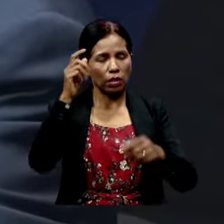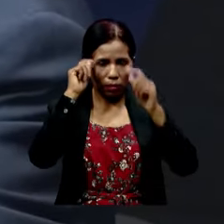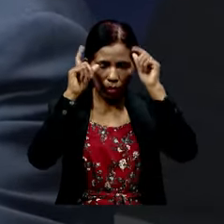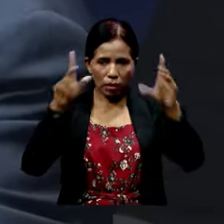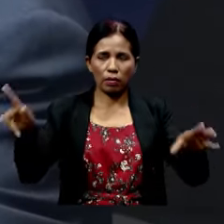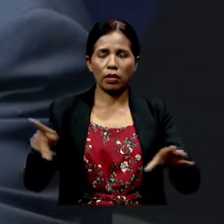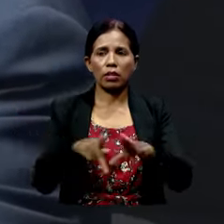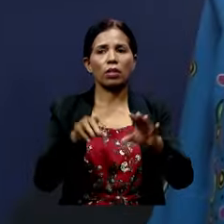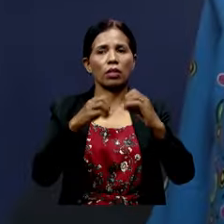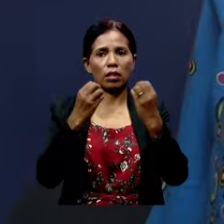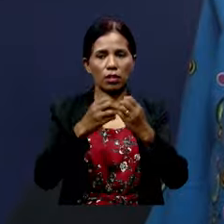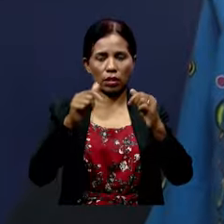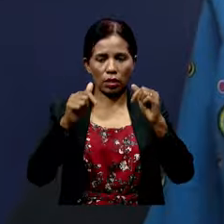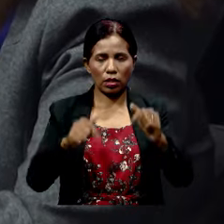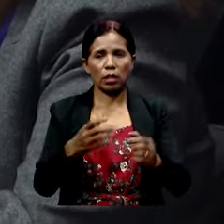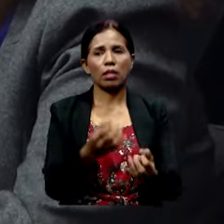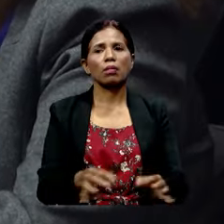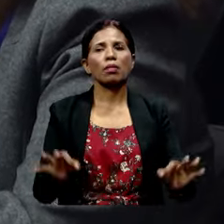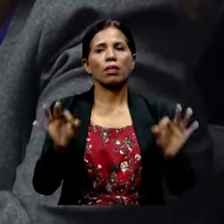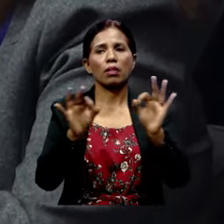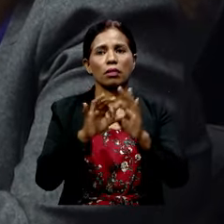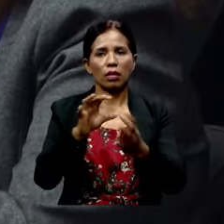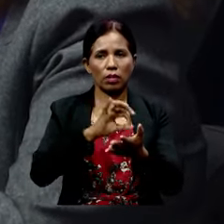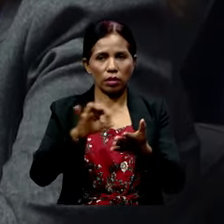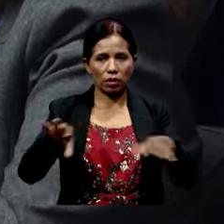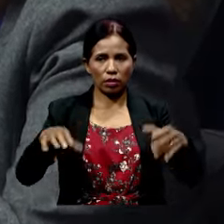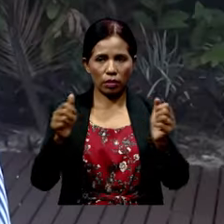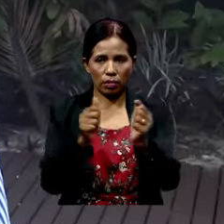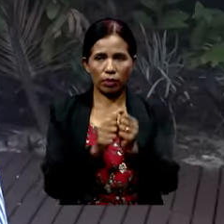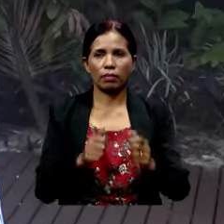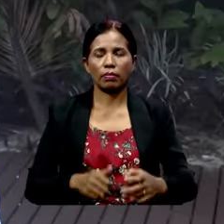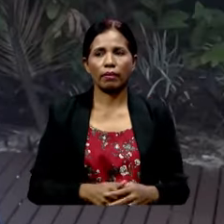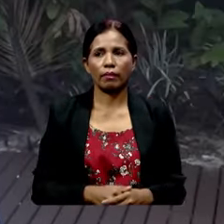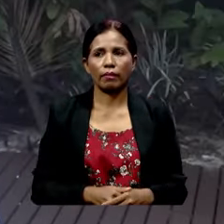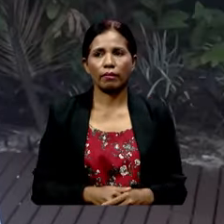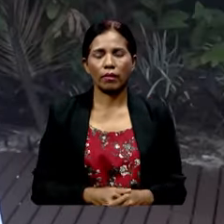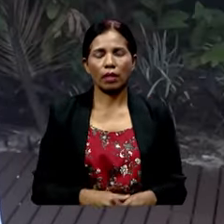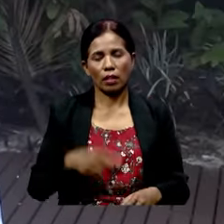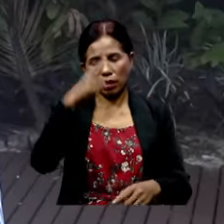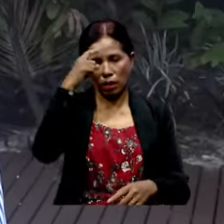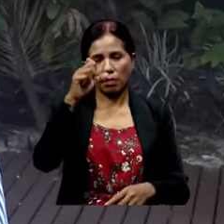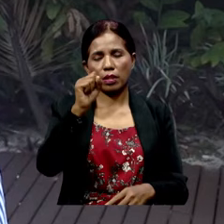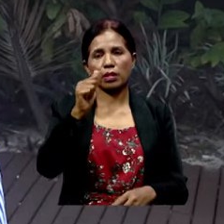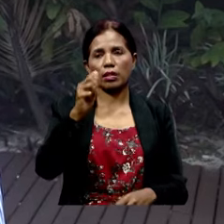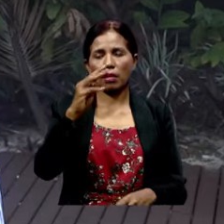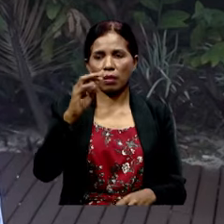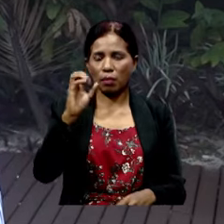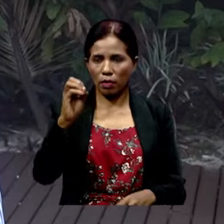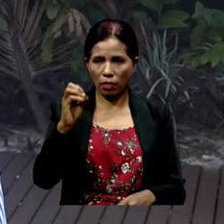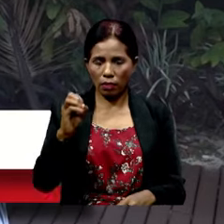e a organização, né? Não e a importância a tua assina acordo Samoa. Também Samoa Agreement, né? Nessa